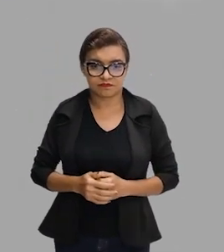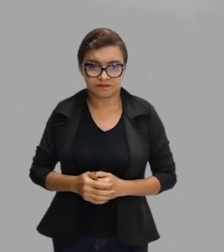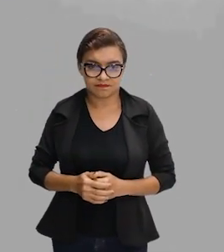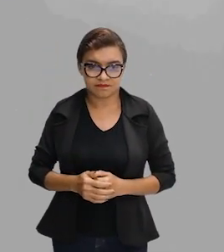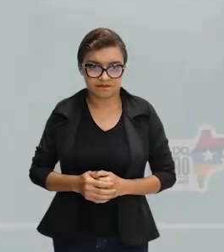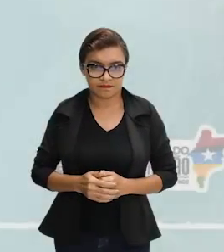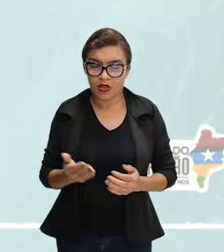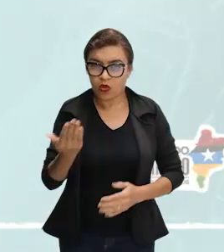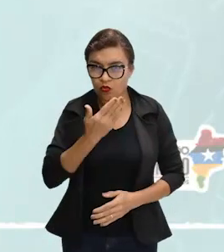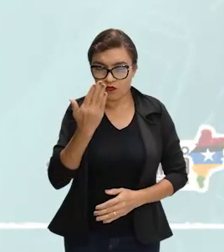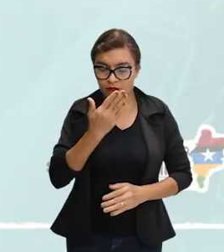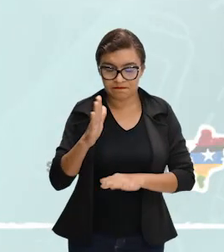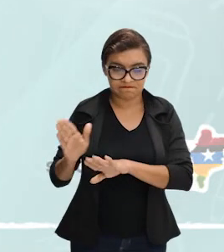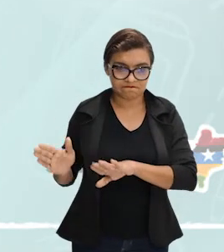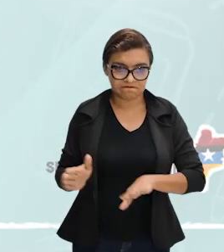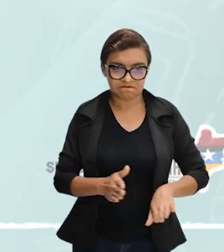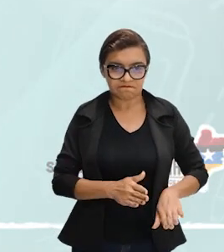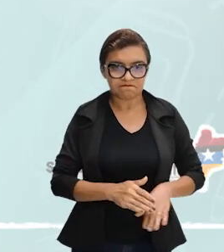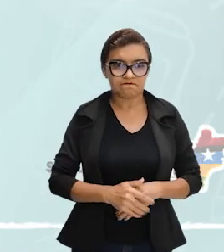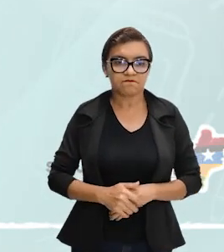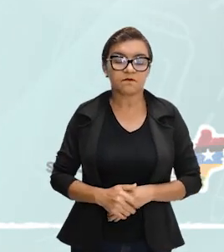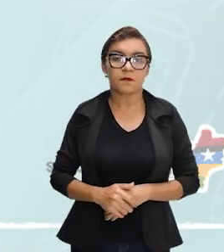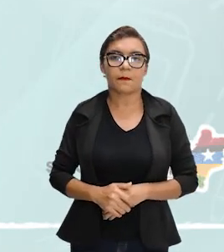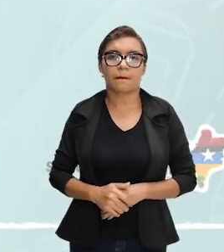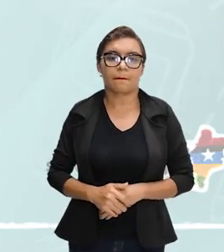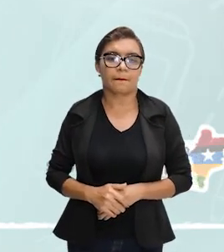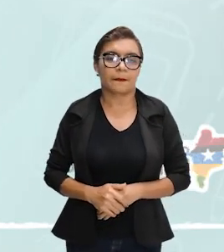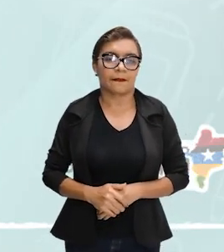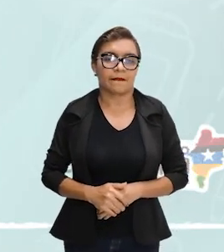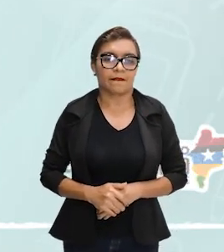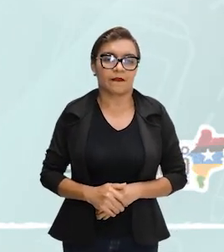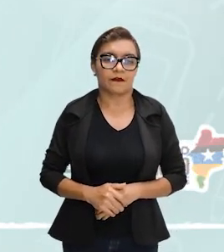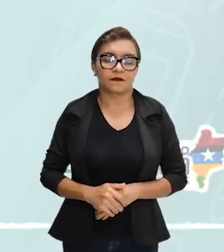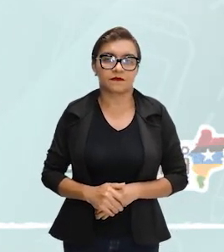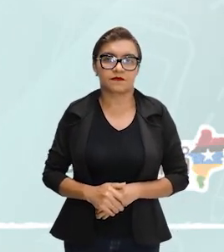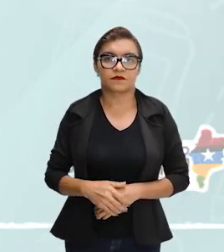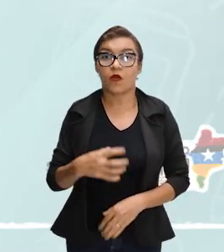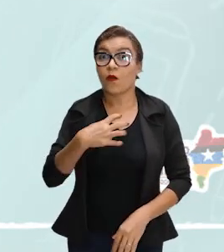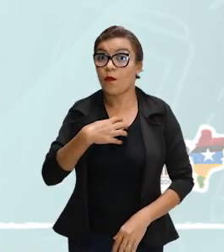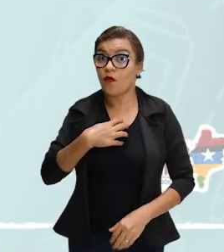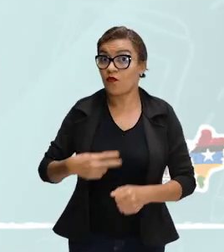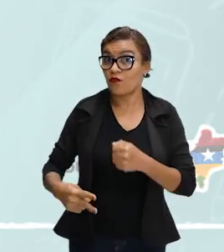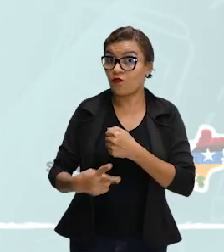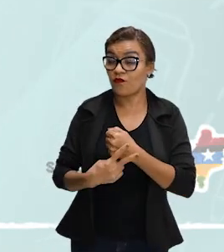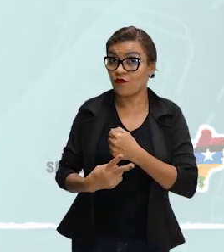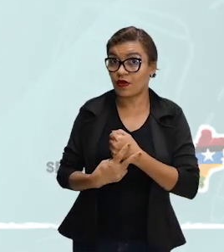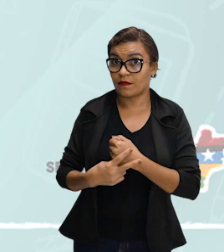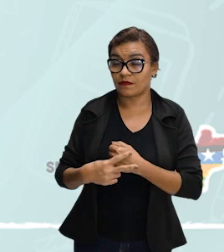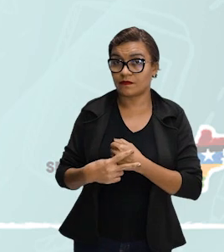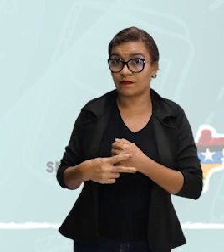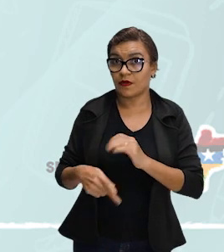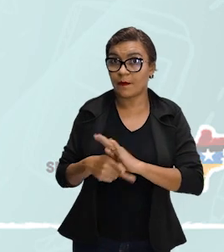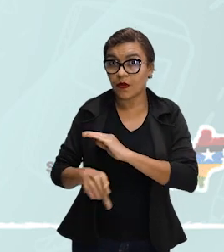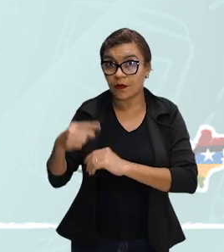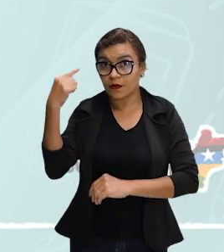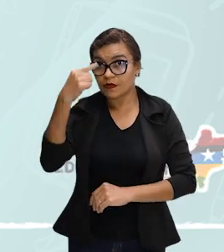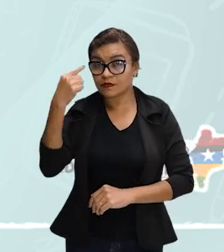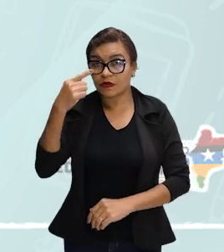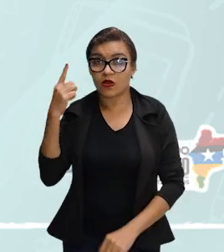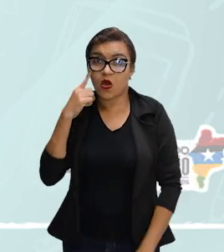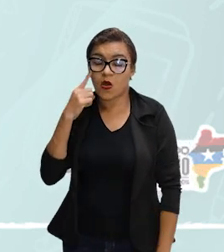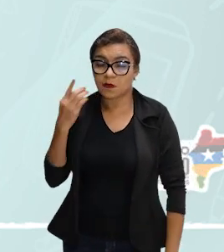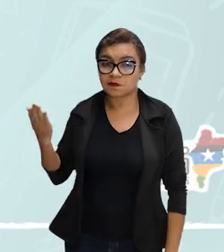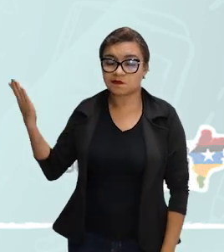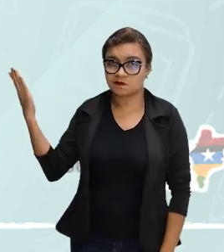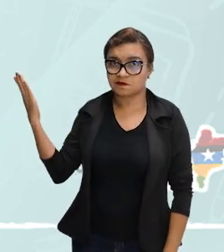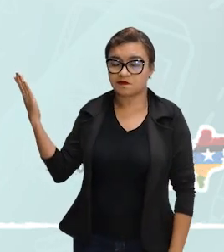lá. El modo verbal, os modos do verbo. Em espanhol, há fundamentalmente 3